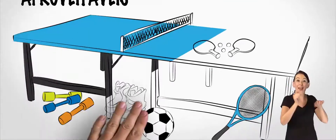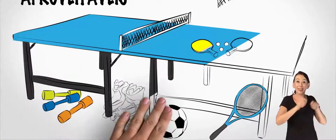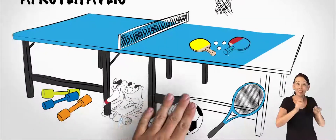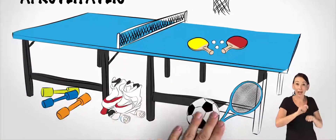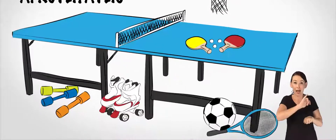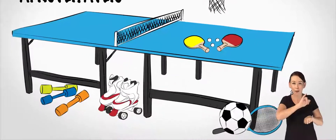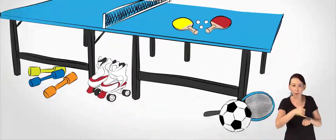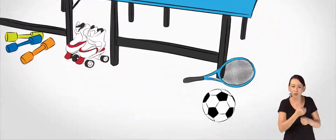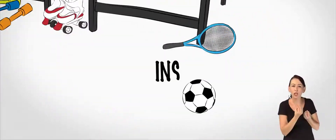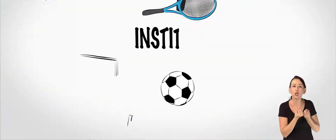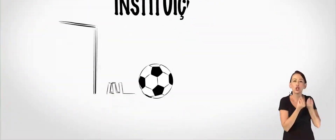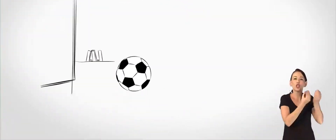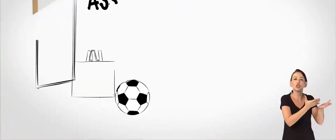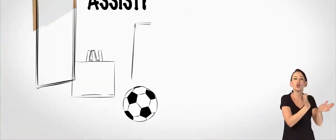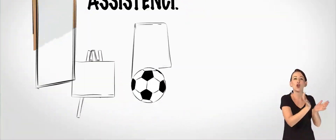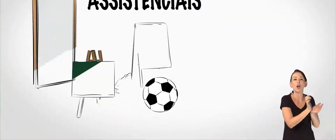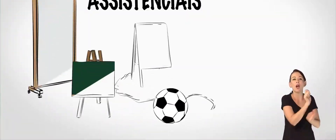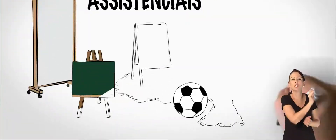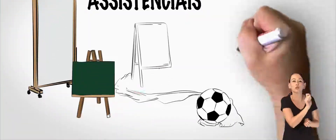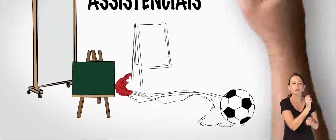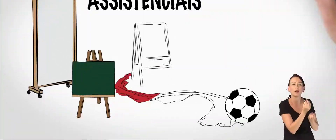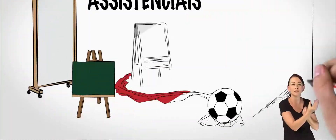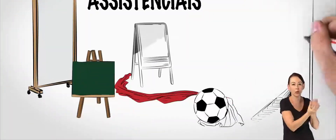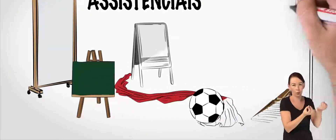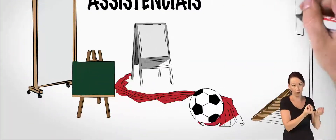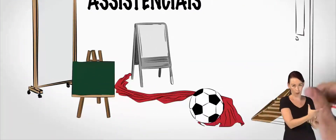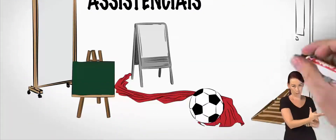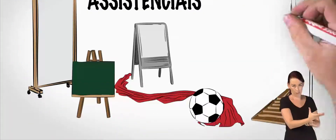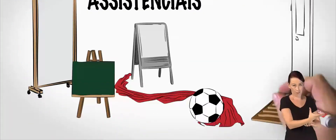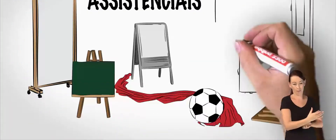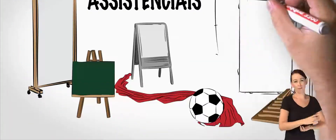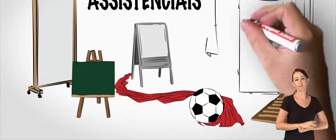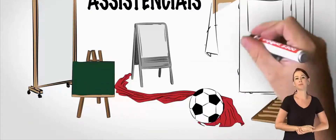para instituições assistenciais.